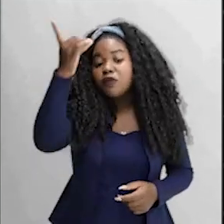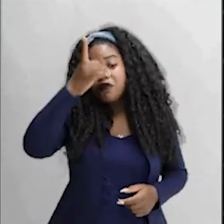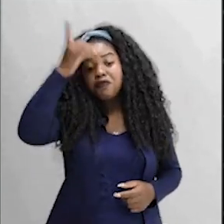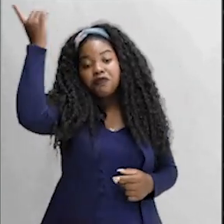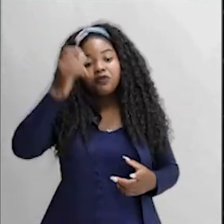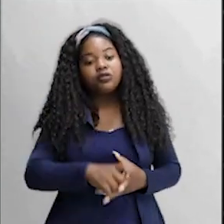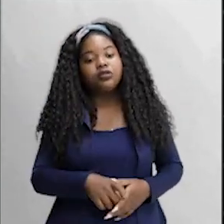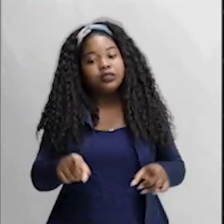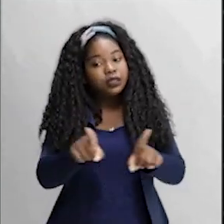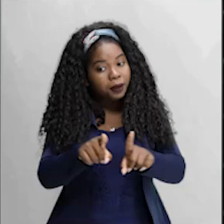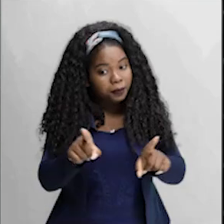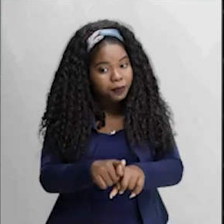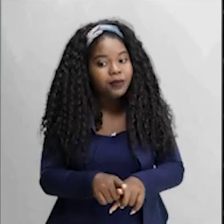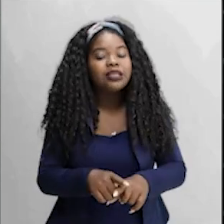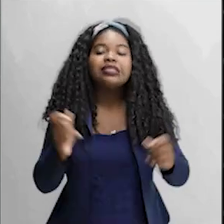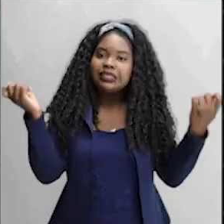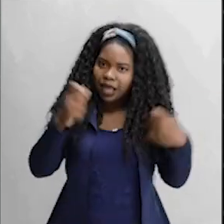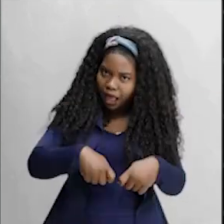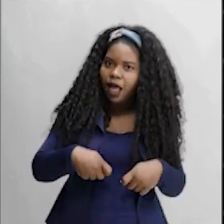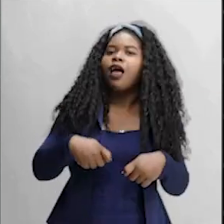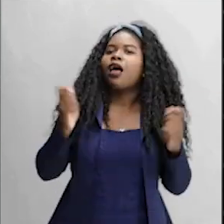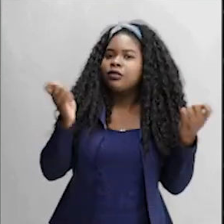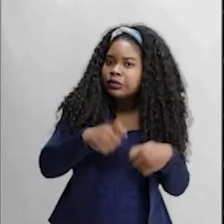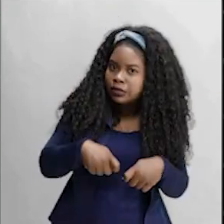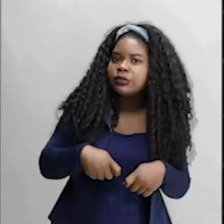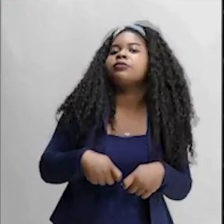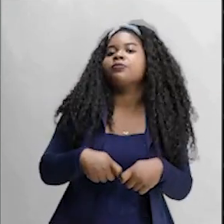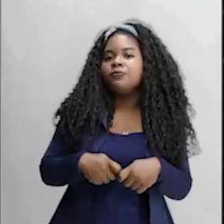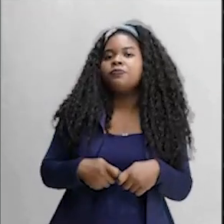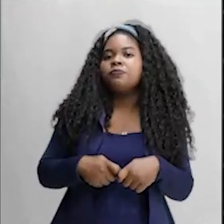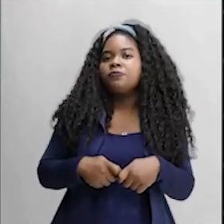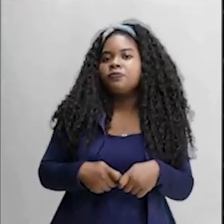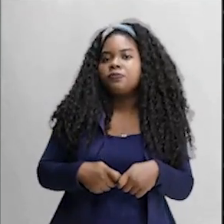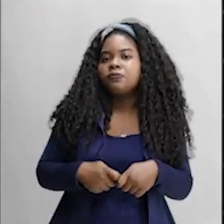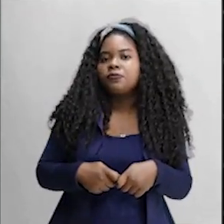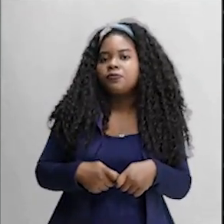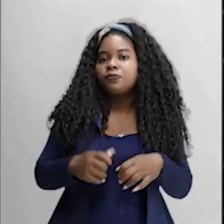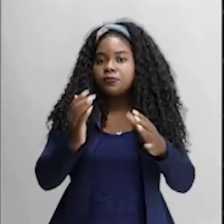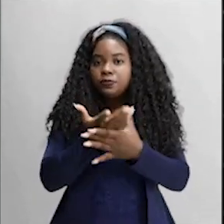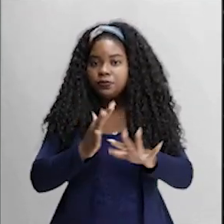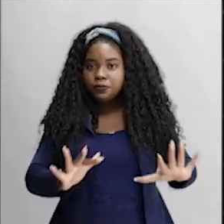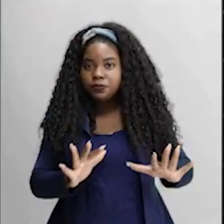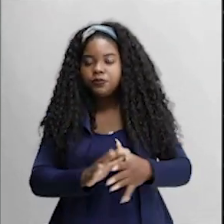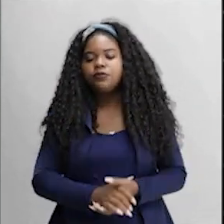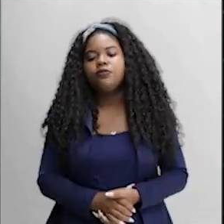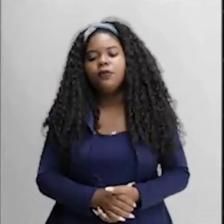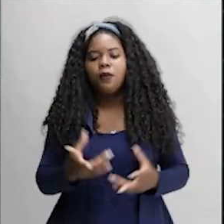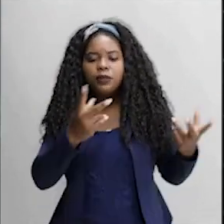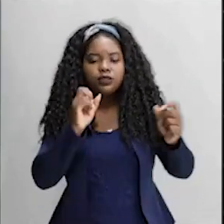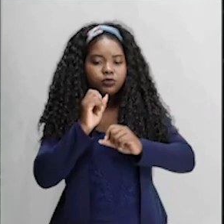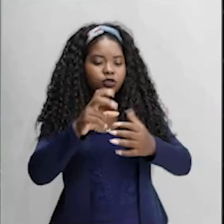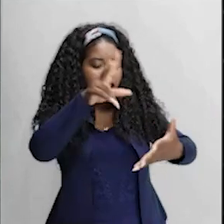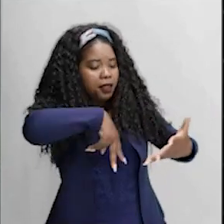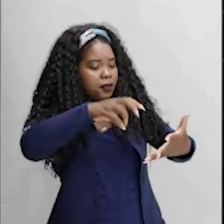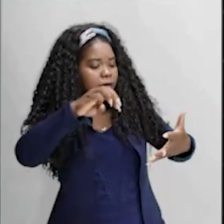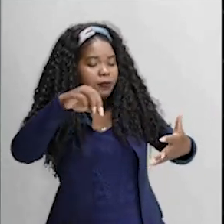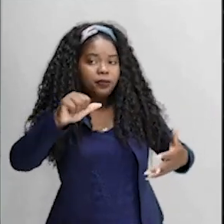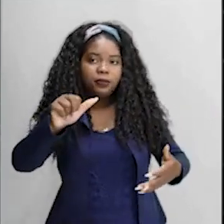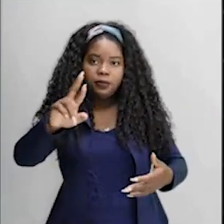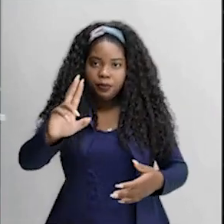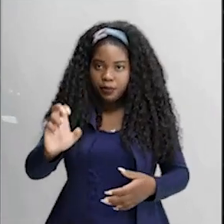ser desfeito, portanto. Certo? Você pode perceber isso muito bem nas leituras marxistas.